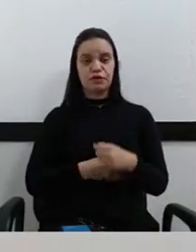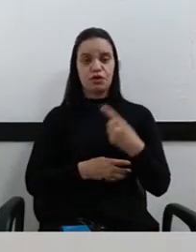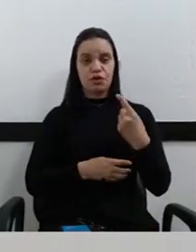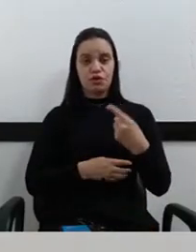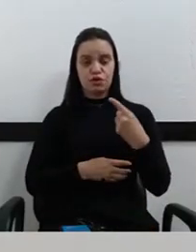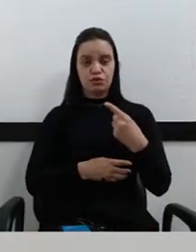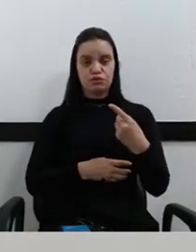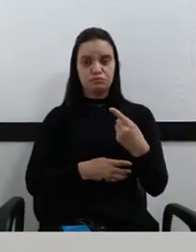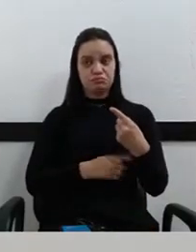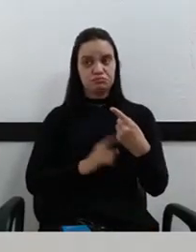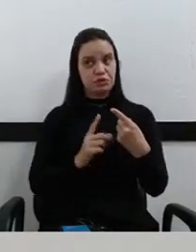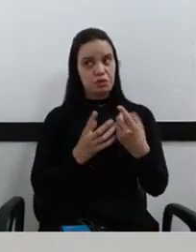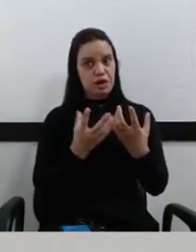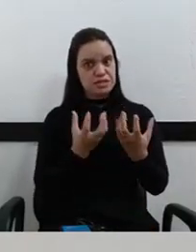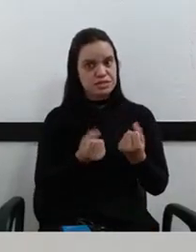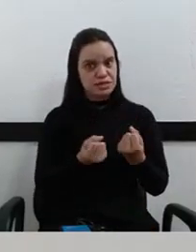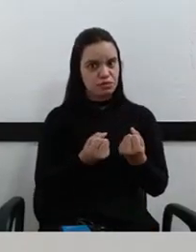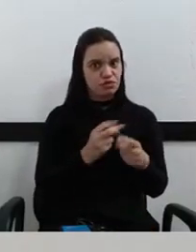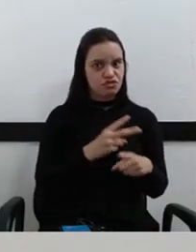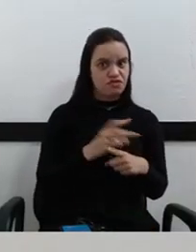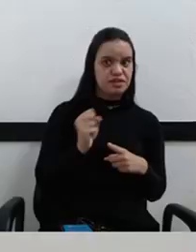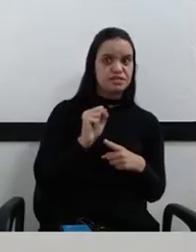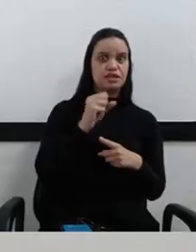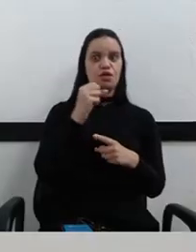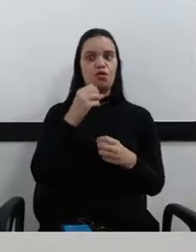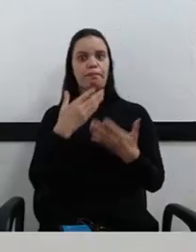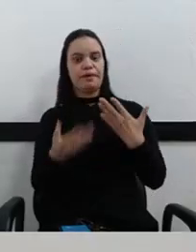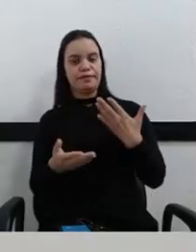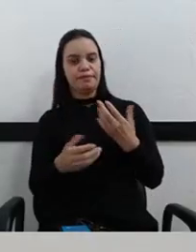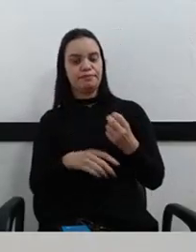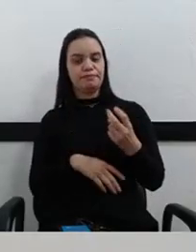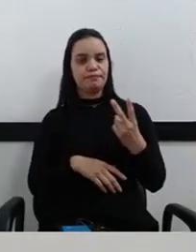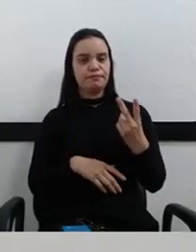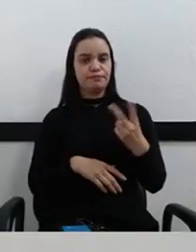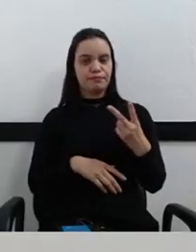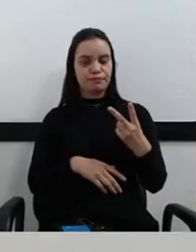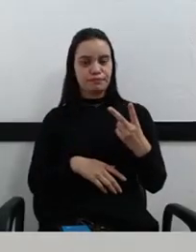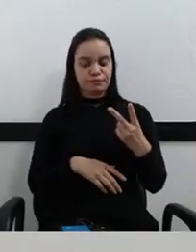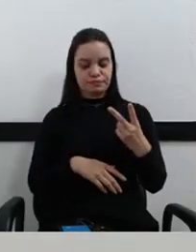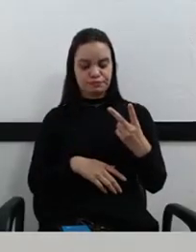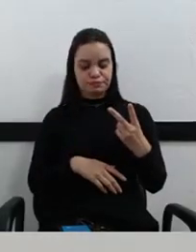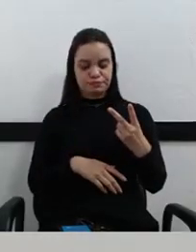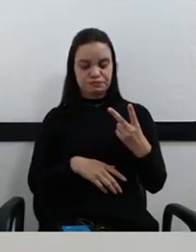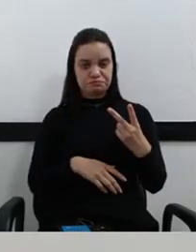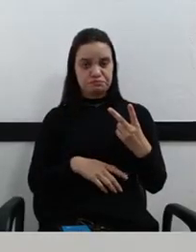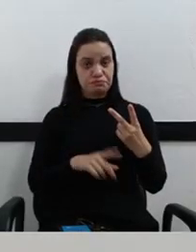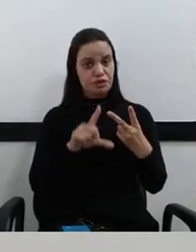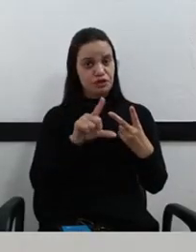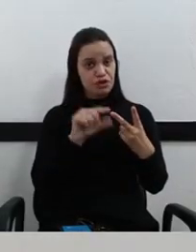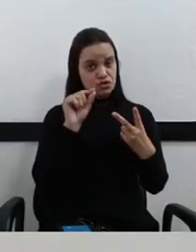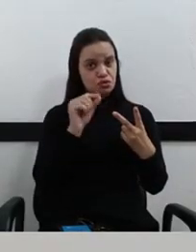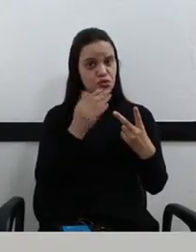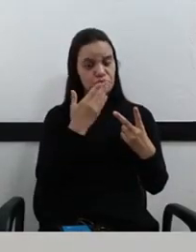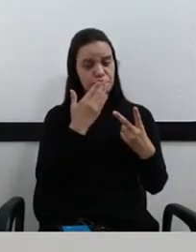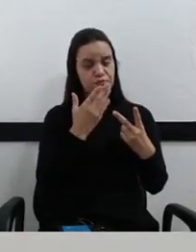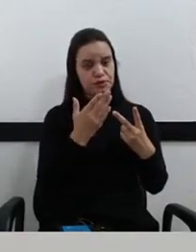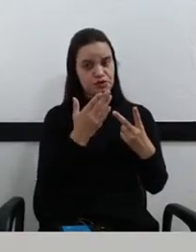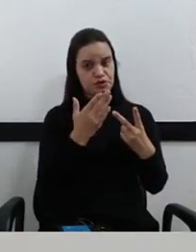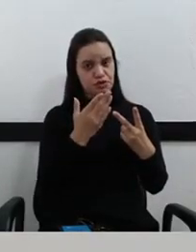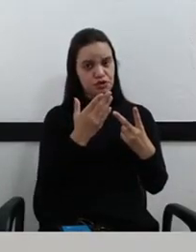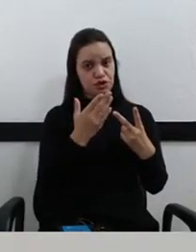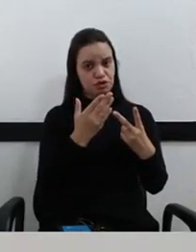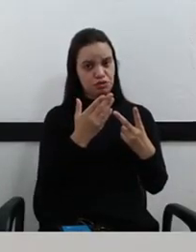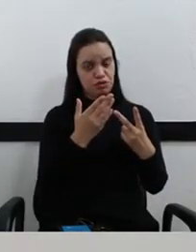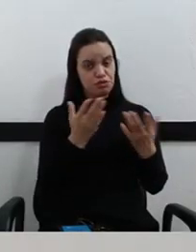aceita o risco de perder ou ganhar. Número 2, opto em fazer o pedido, fotografado